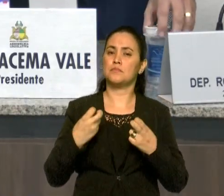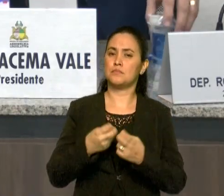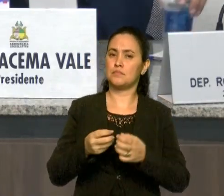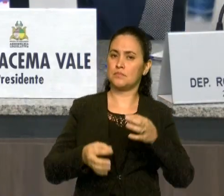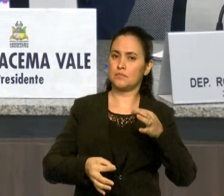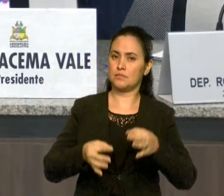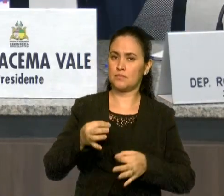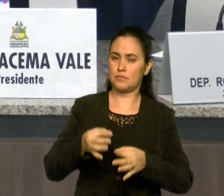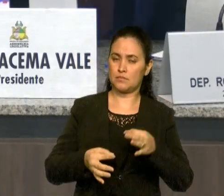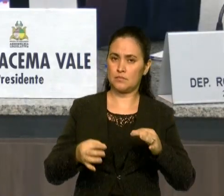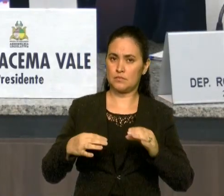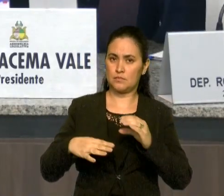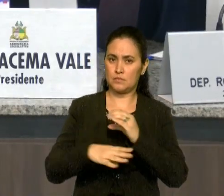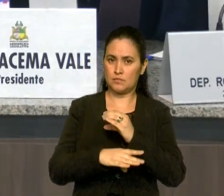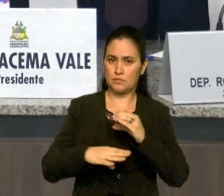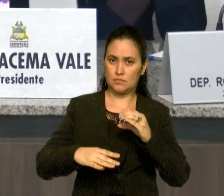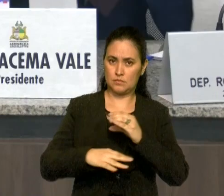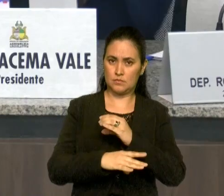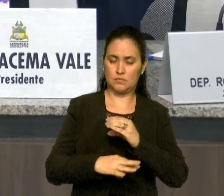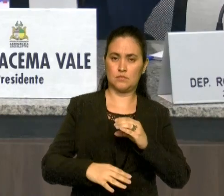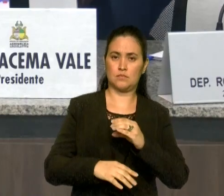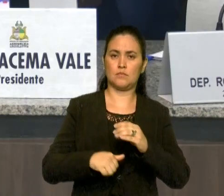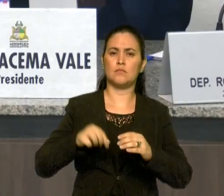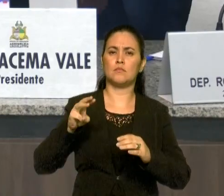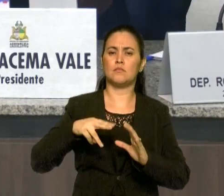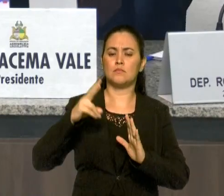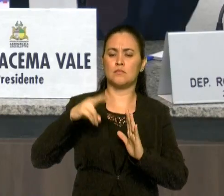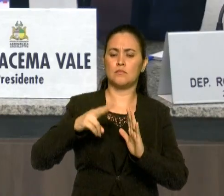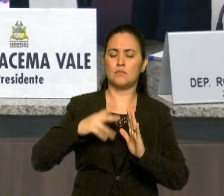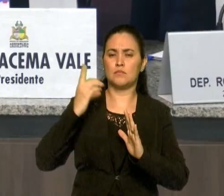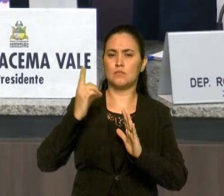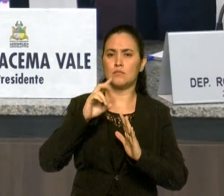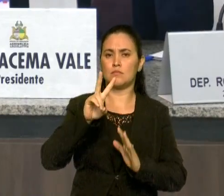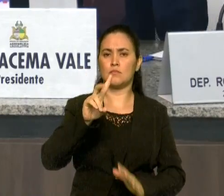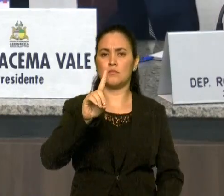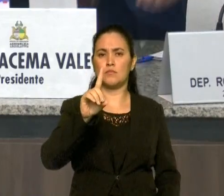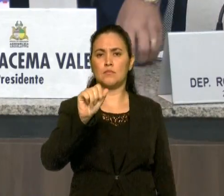e Cidadania, relator deputado Davi Brandão.